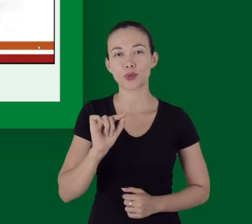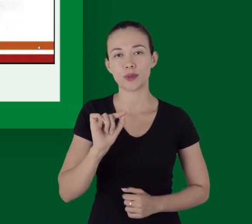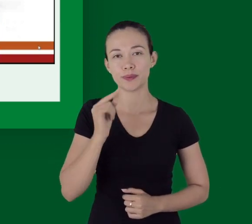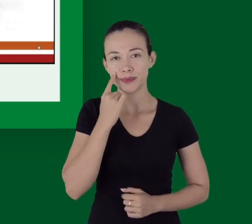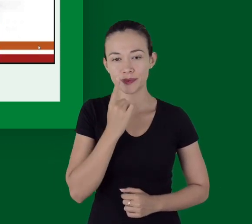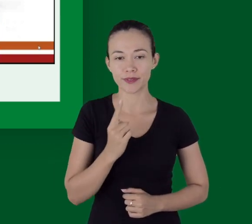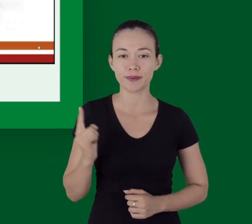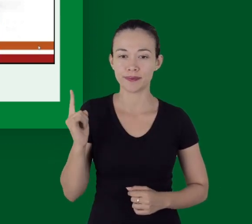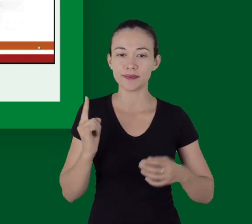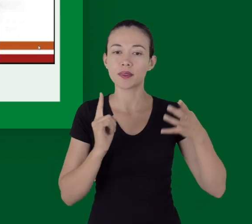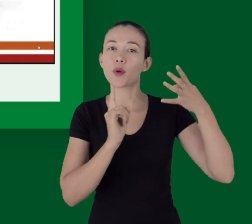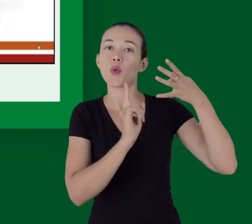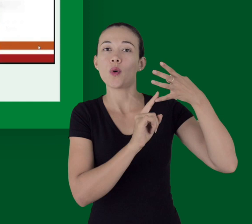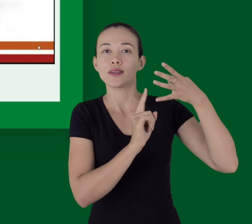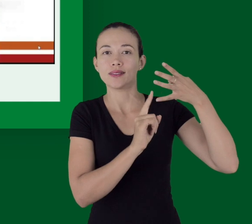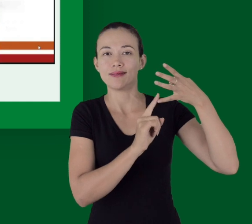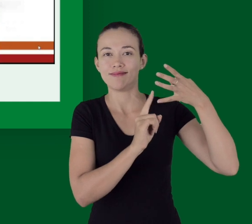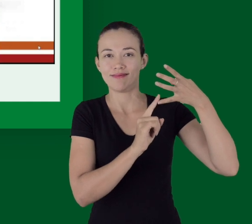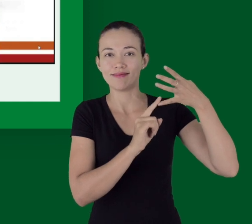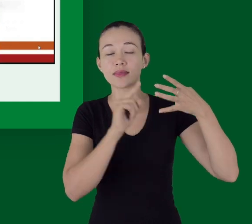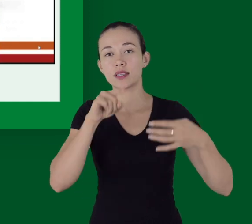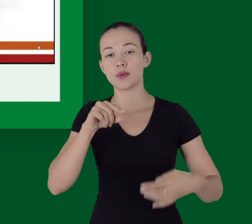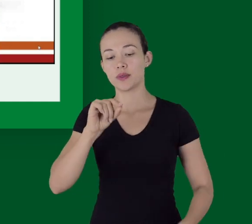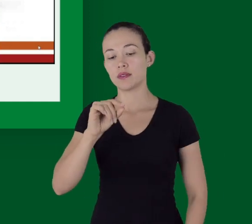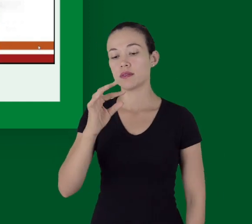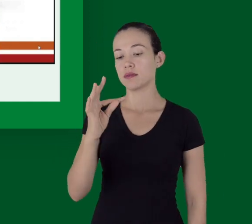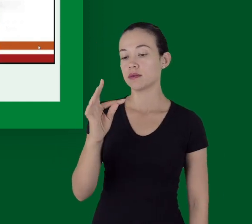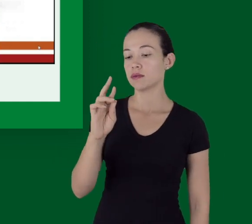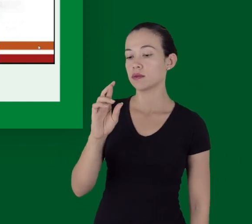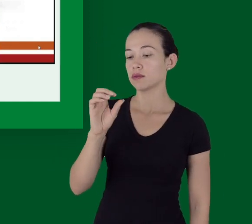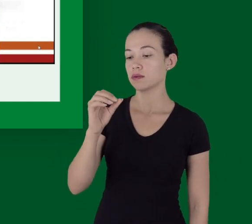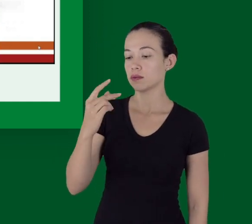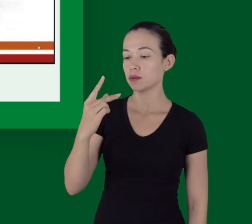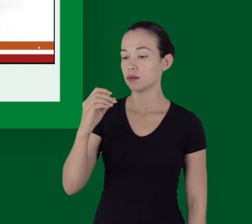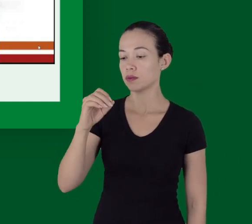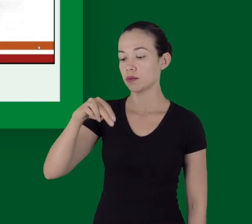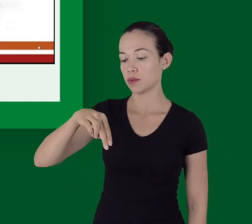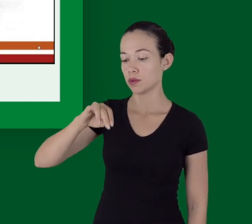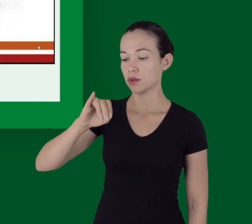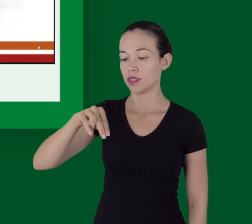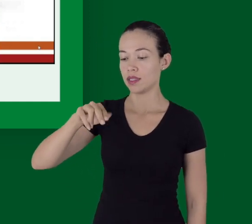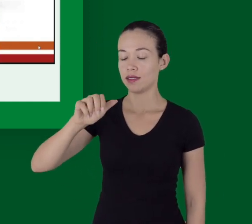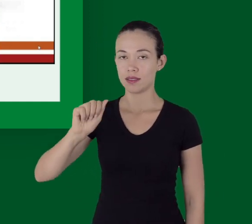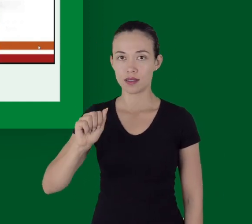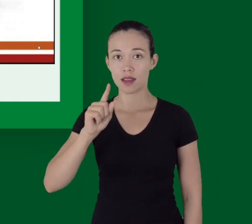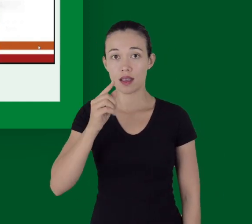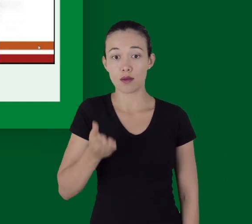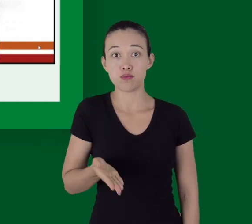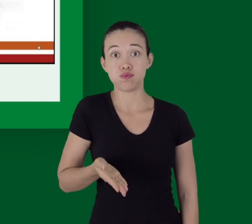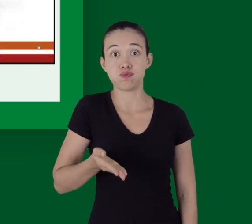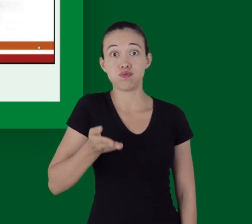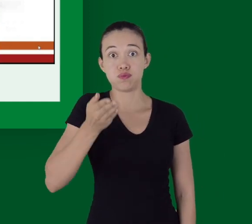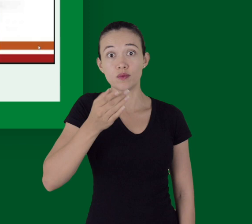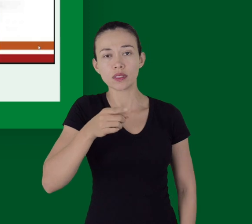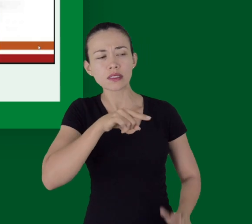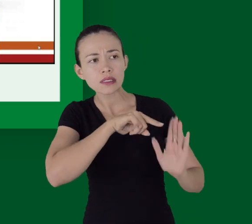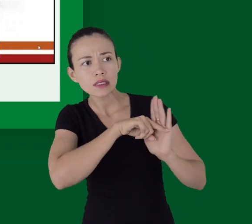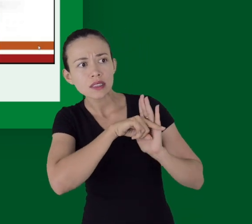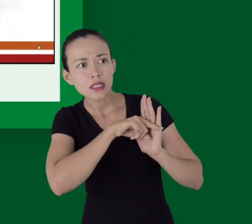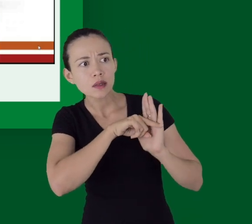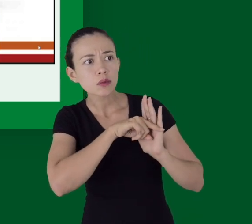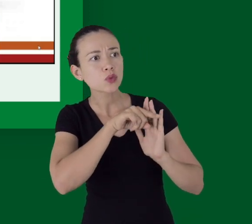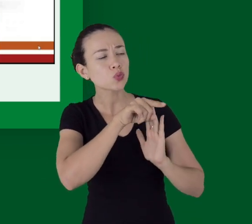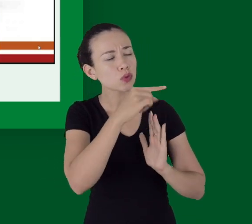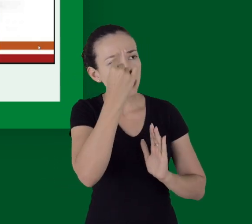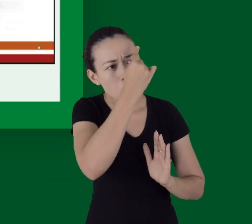pico precoce de marcadores de necrose. Por que tem pico precoce de marcador? Que seria a troponina alta, né? Se você fizer um exame ali,